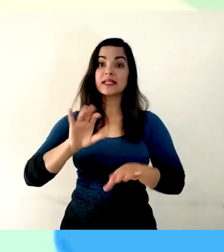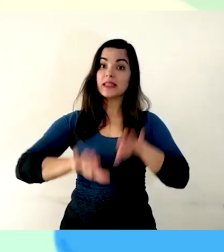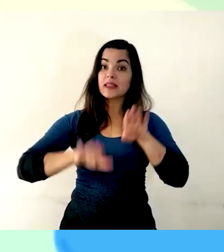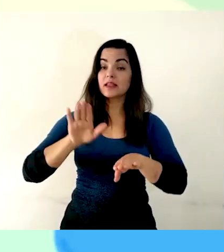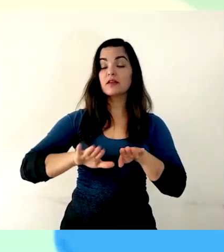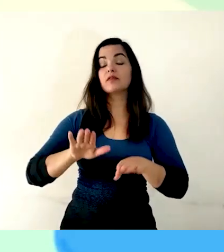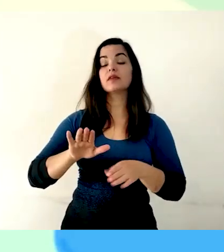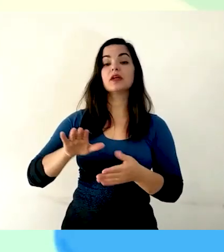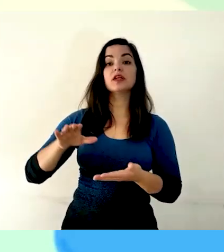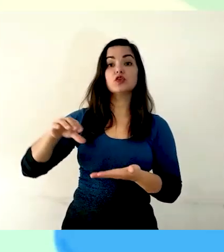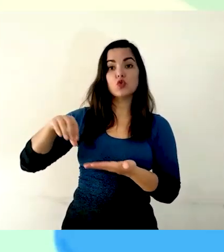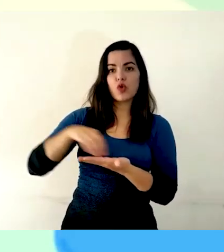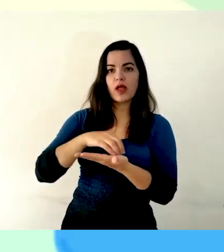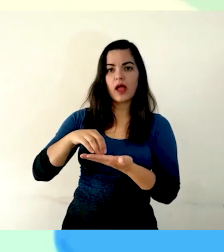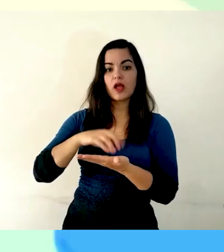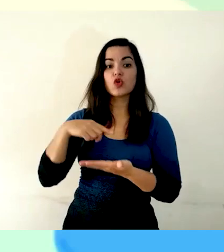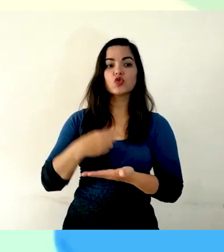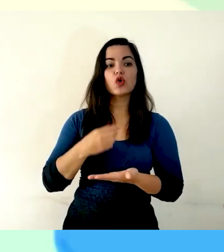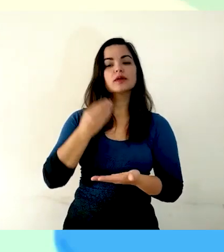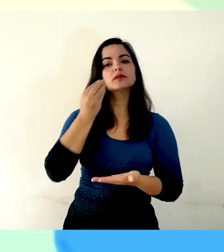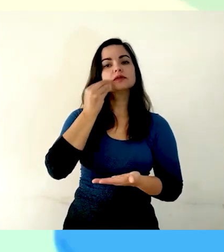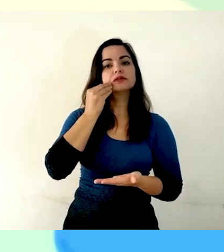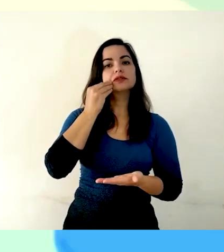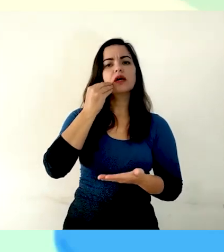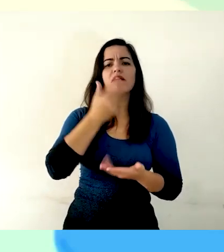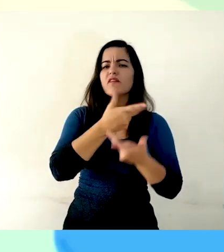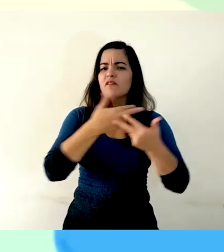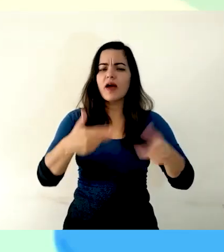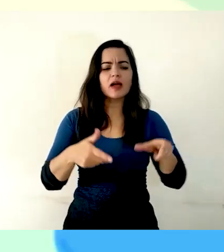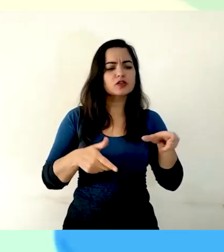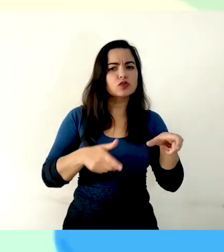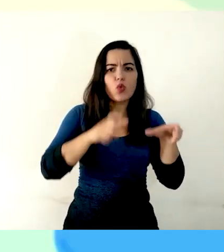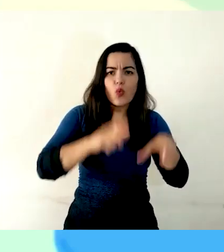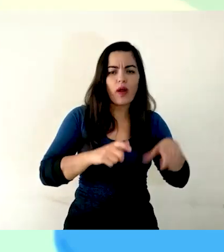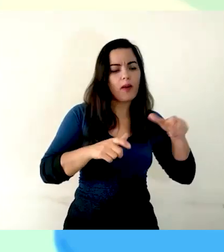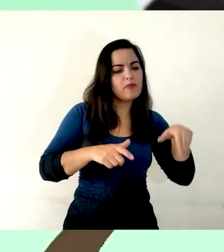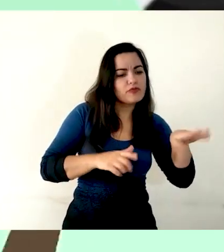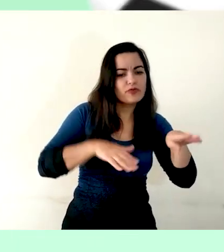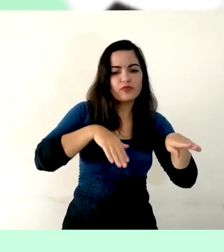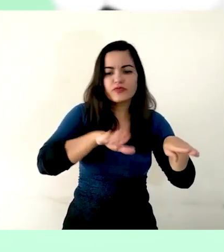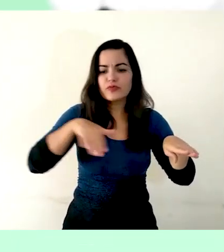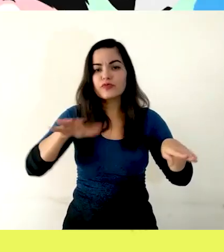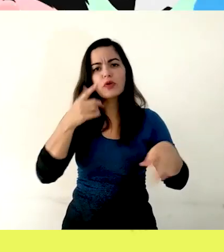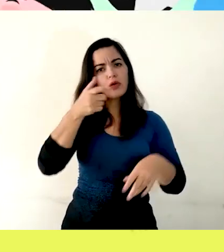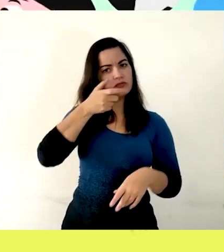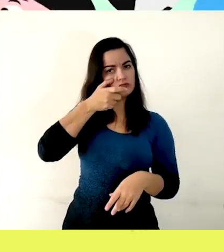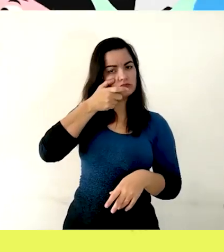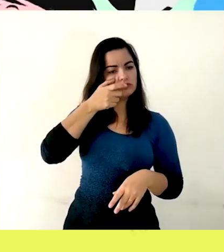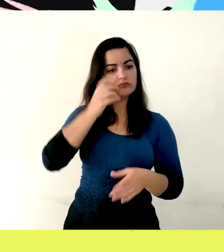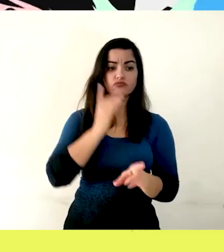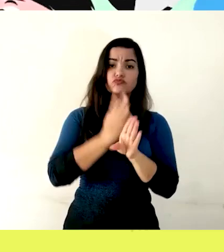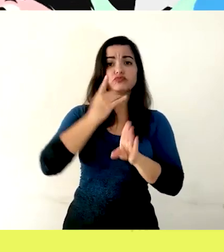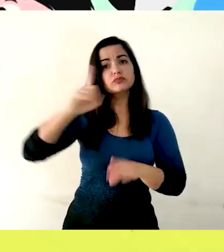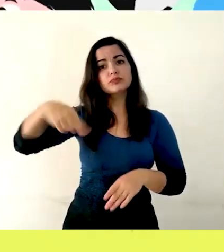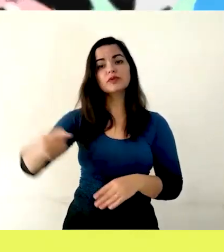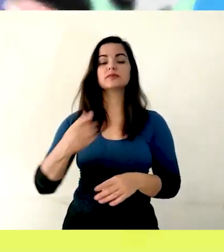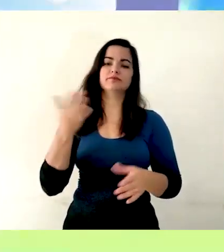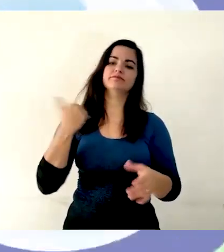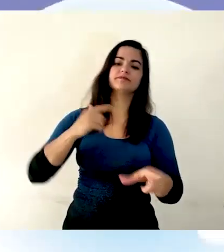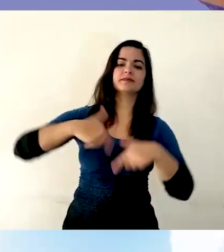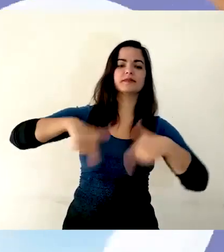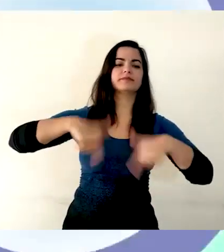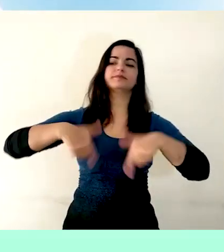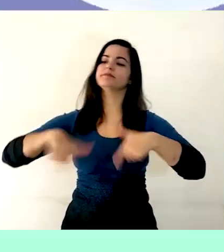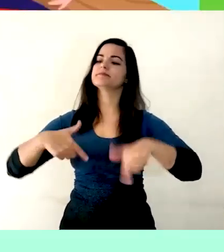gente empurrar o carrinho em outras superfícies, podemos observar e descobrir. Então vamos